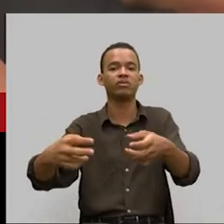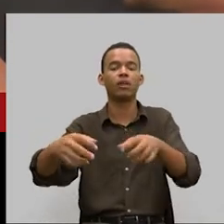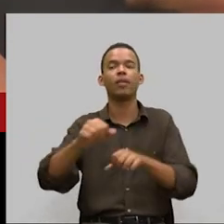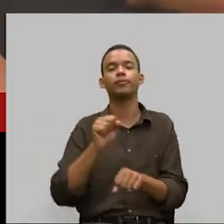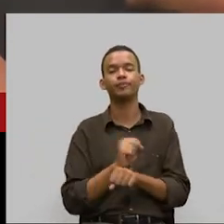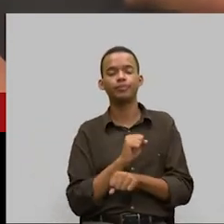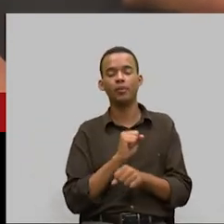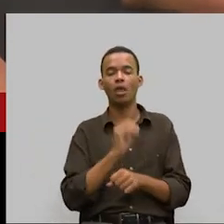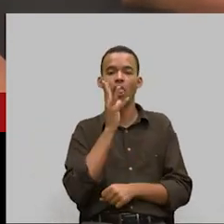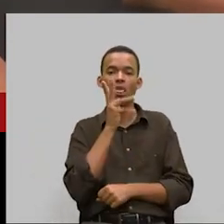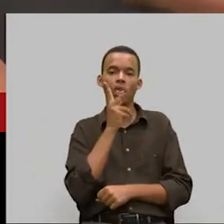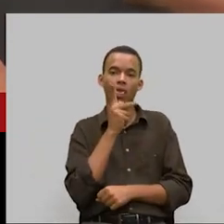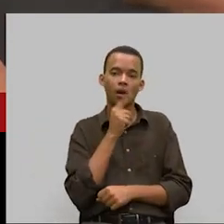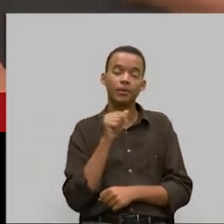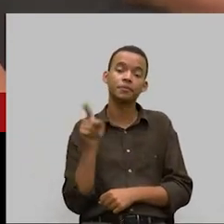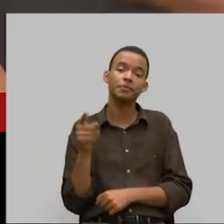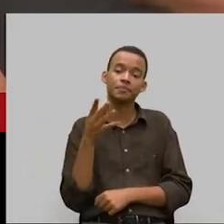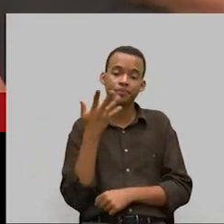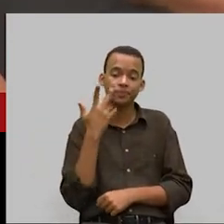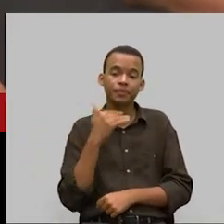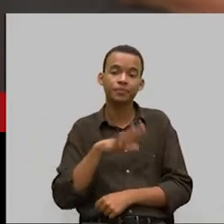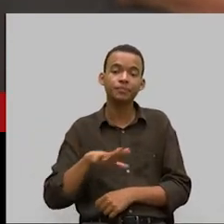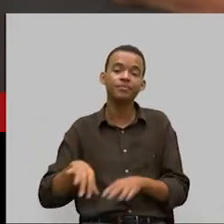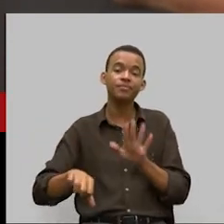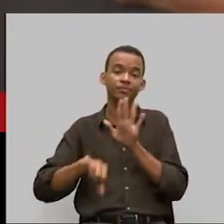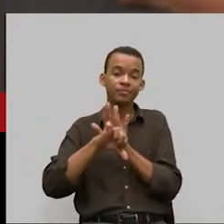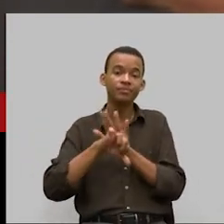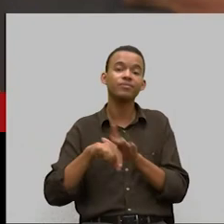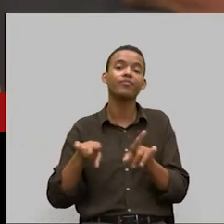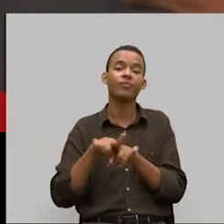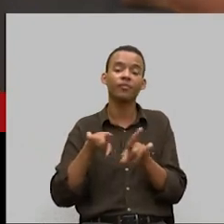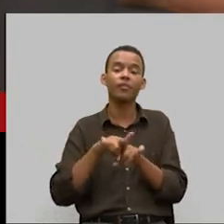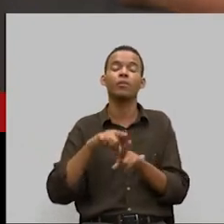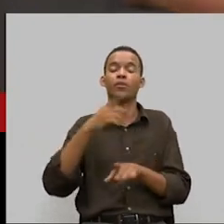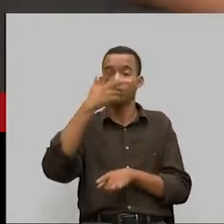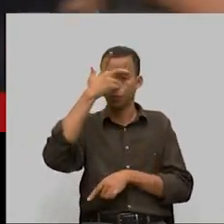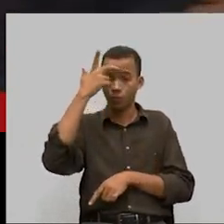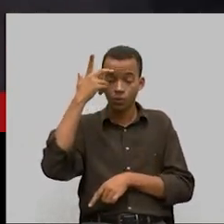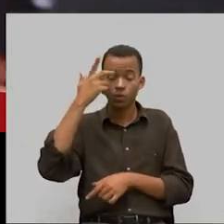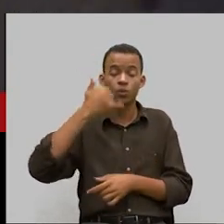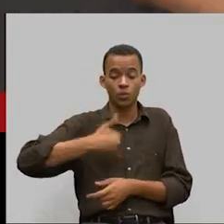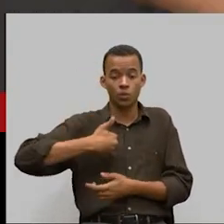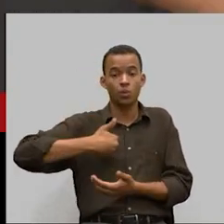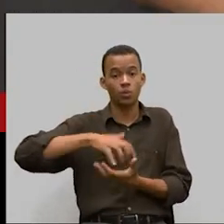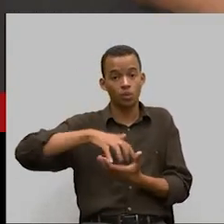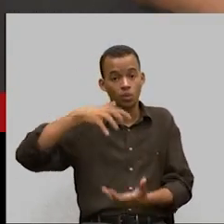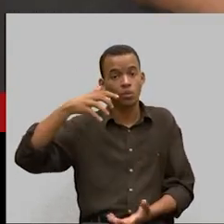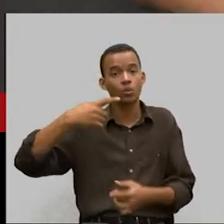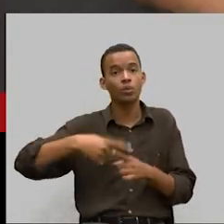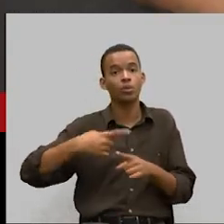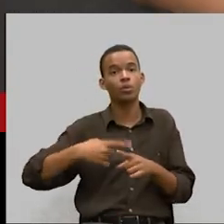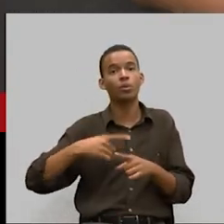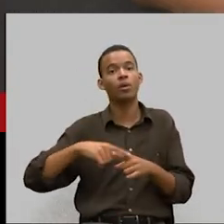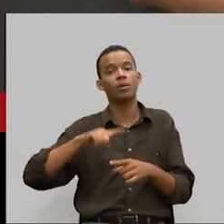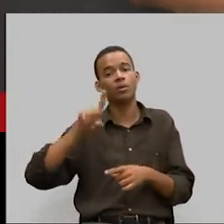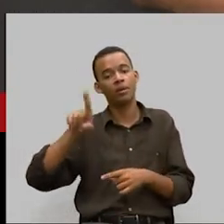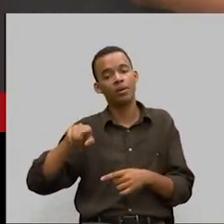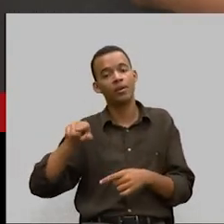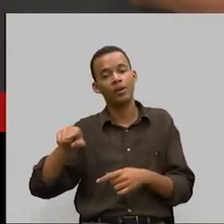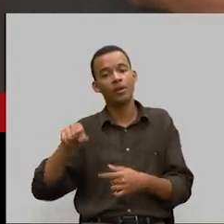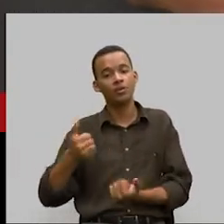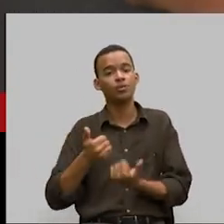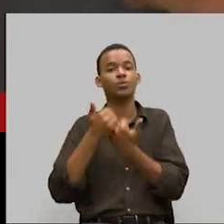cri com as crianças mas também é um crime com os idosos porque mata o suporte da sua